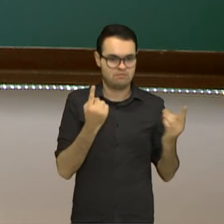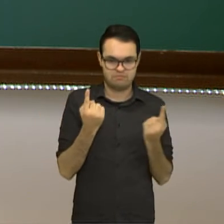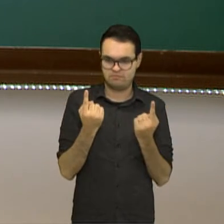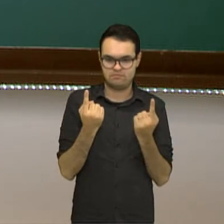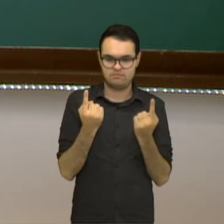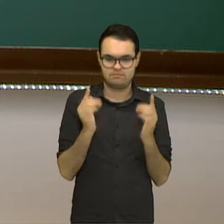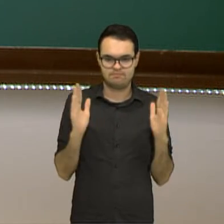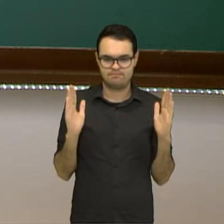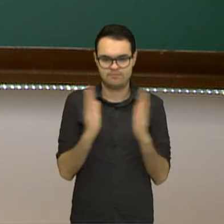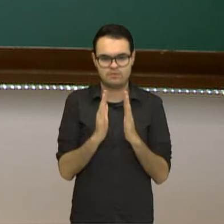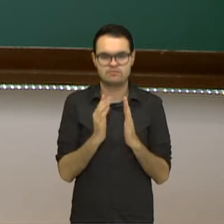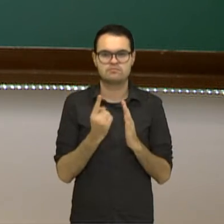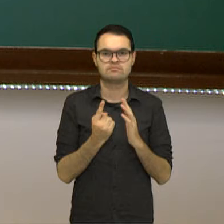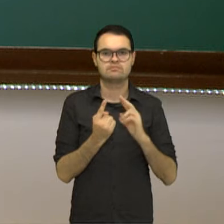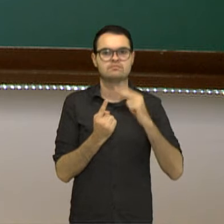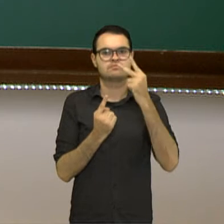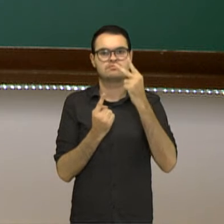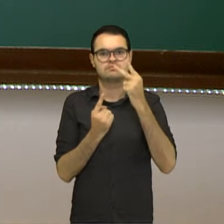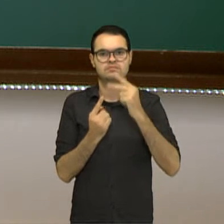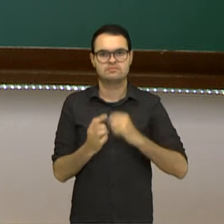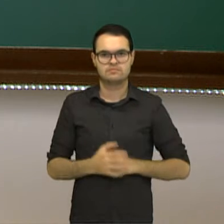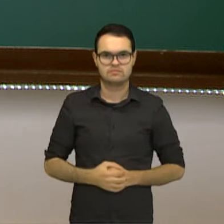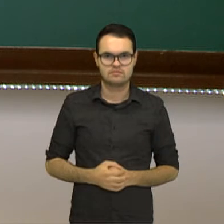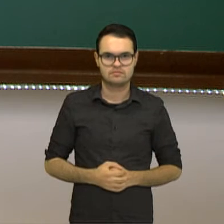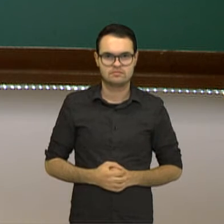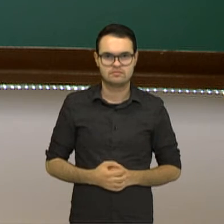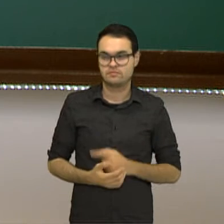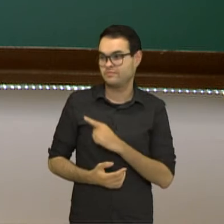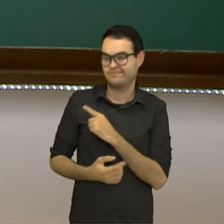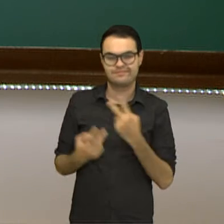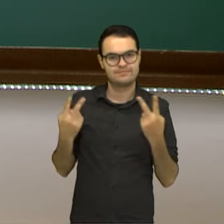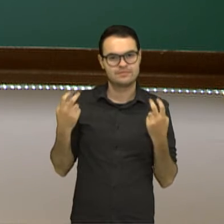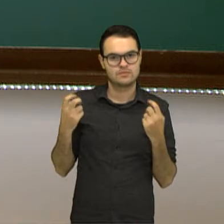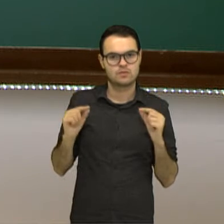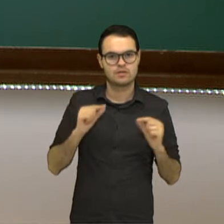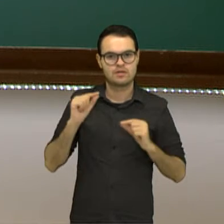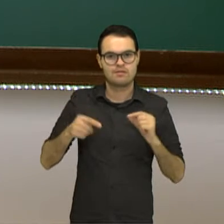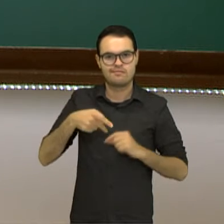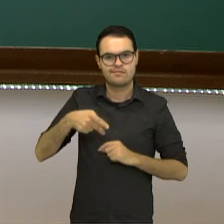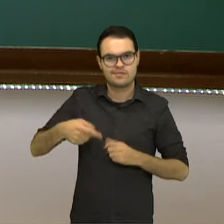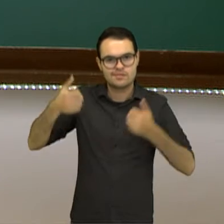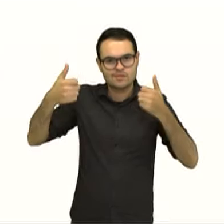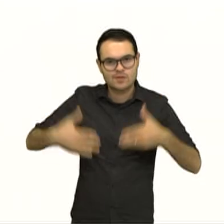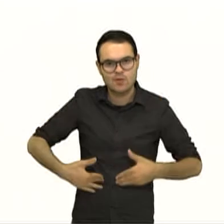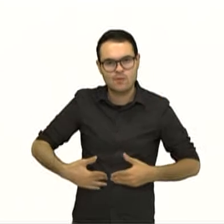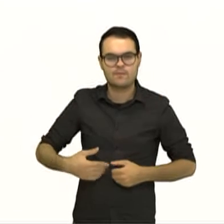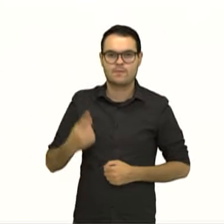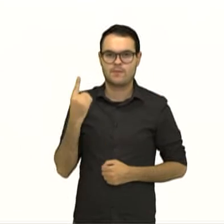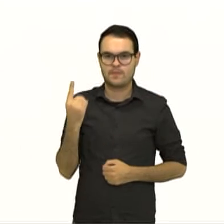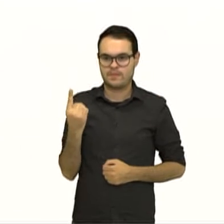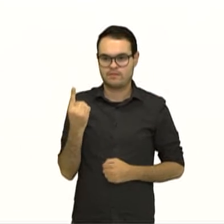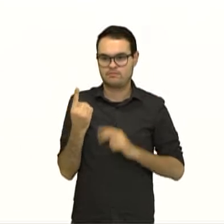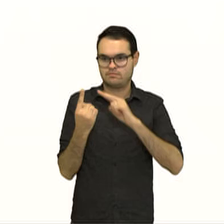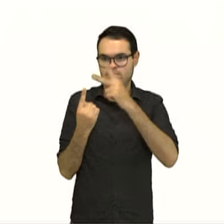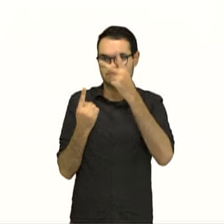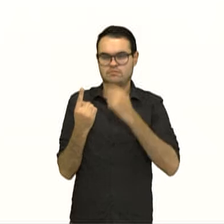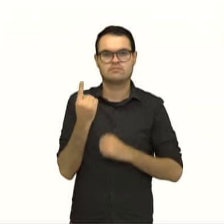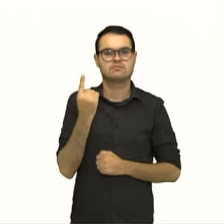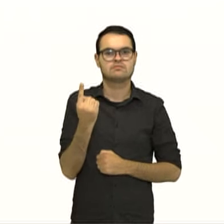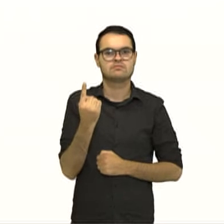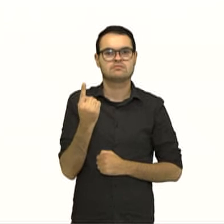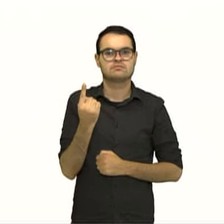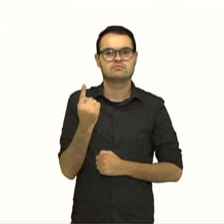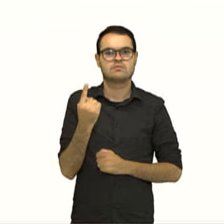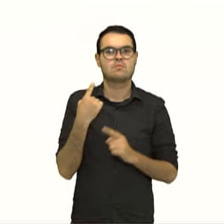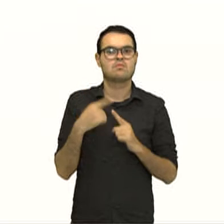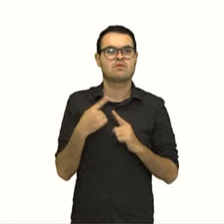o expoente vira ao quadrado. Então vamos observar aqui, ó, que a prof acabou de dizer, ó, 1 ao quadrado dá 1, porque eu consigo fazer,